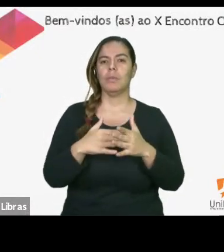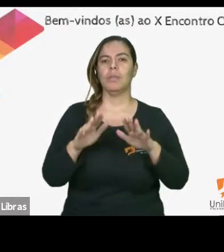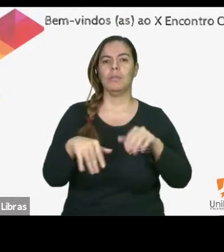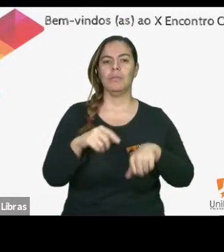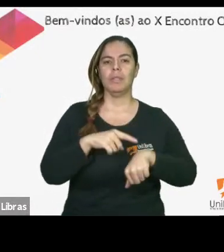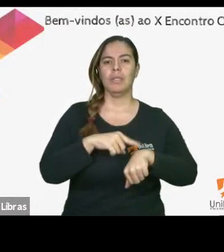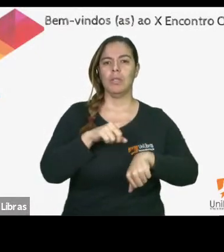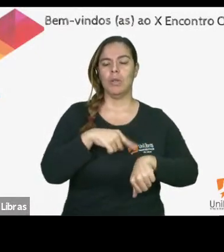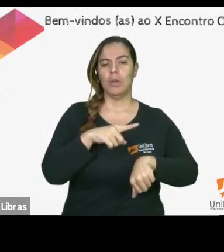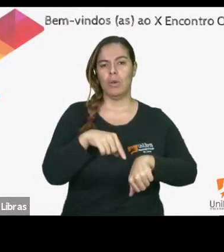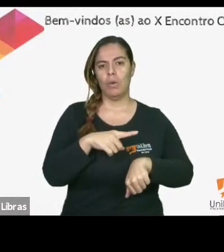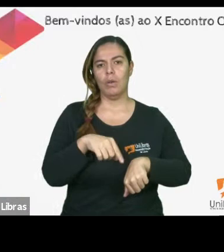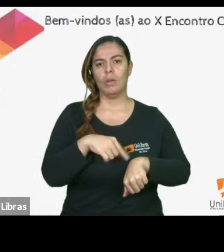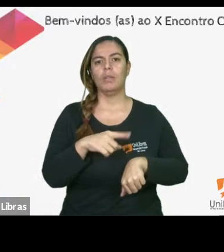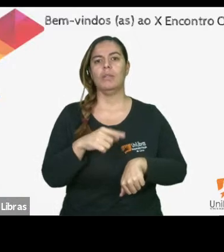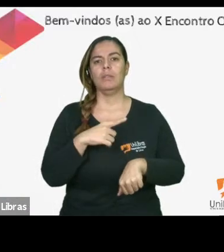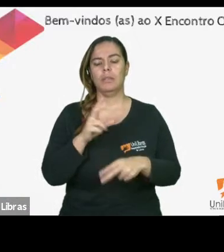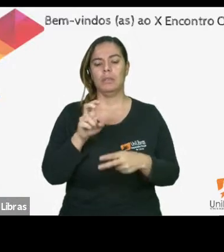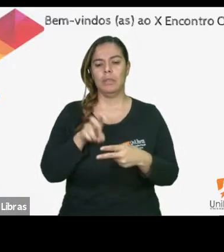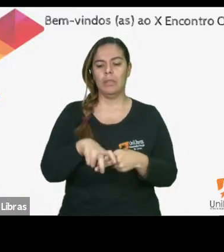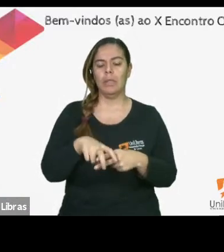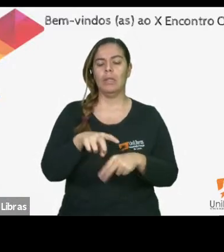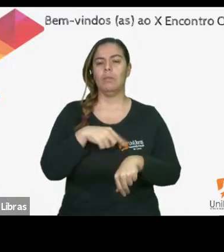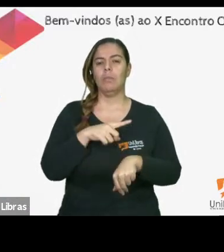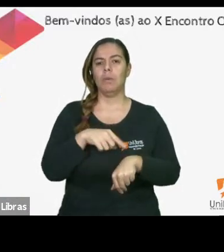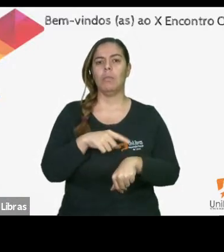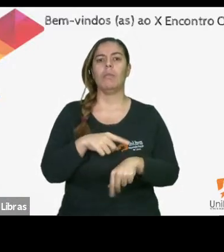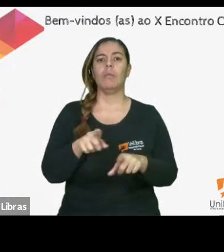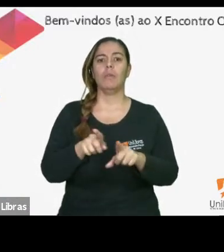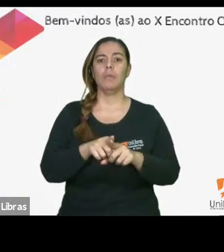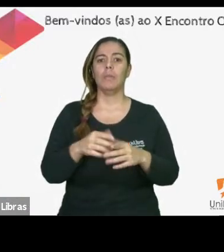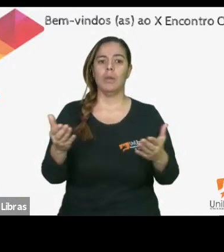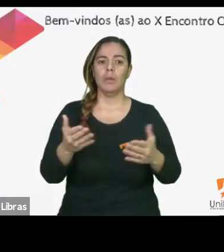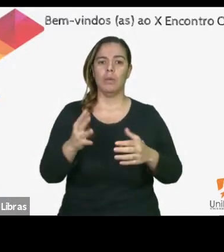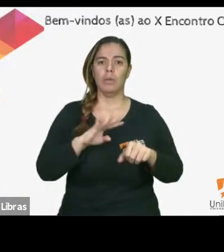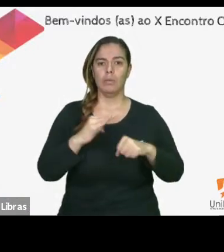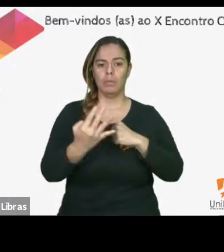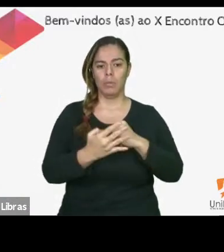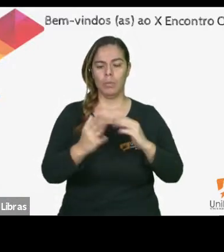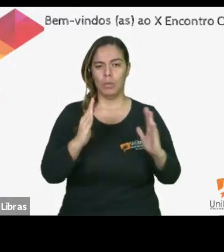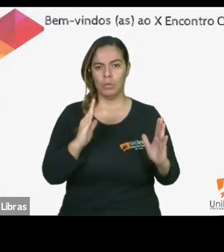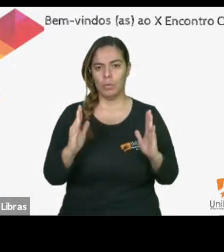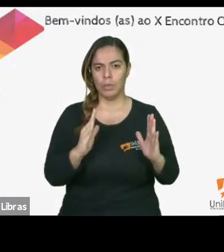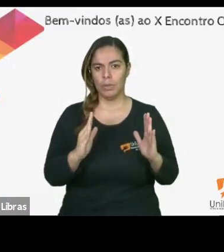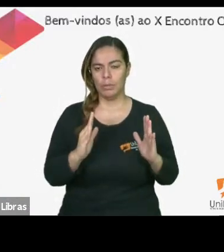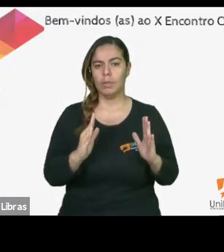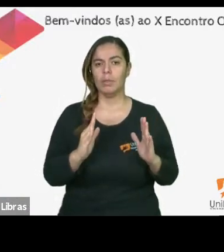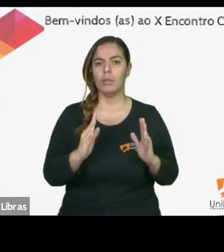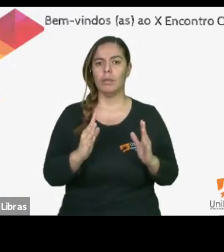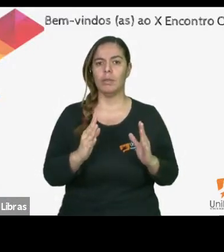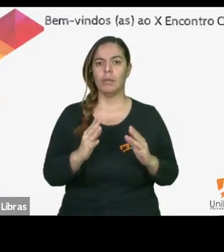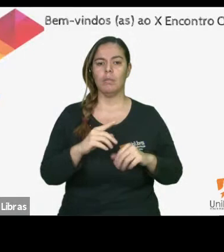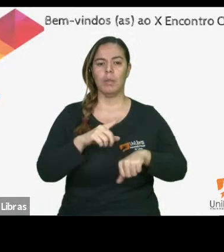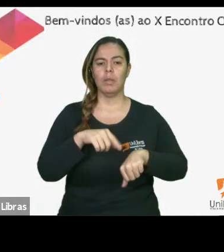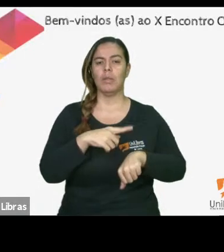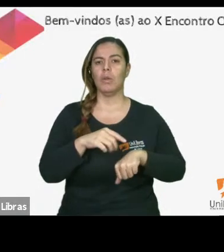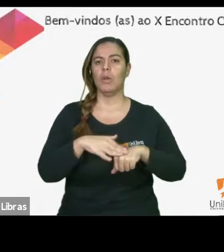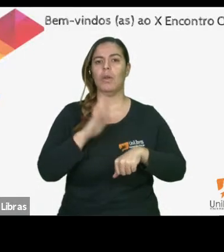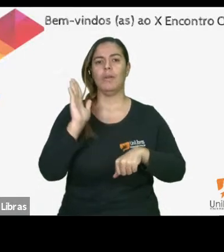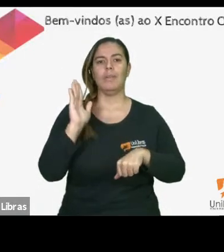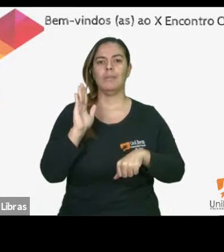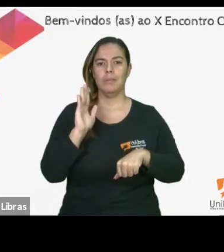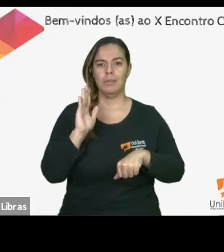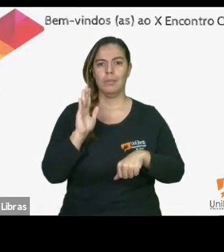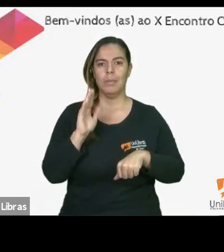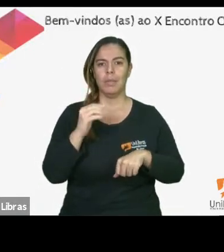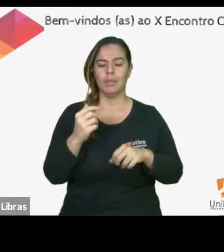muitas vezes, sentados, em especial nessa situação de pandemia, muito mais que horas nós ficamos frente